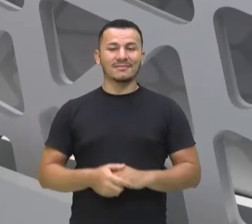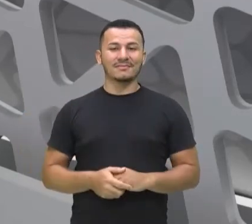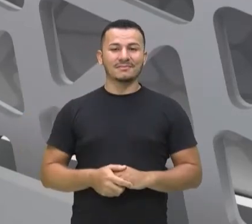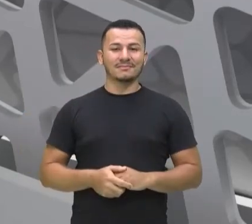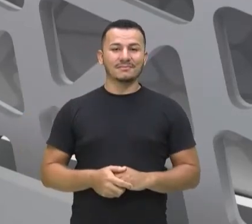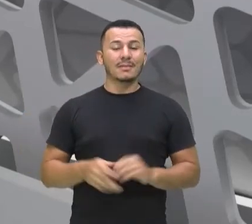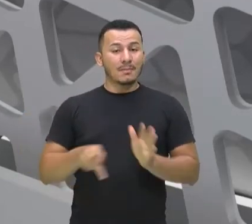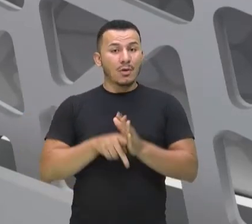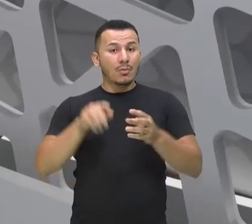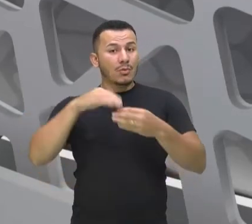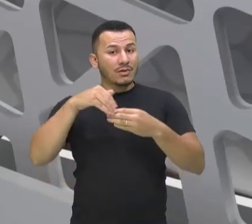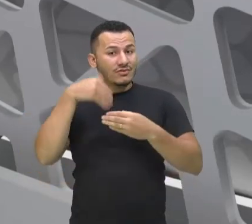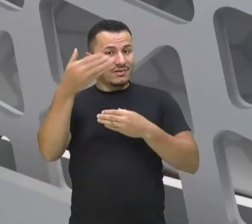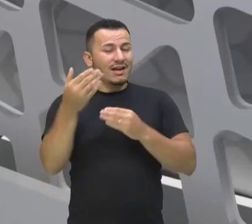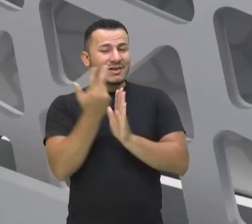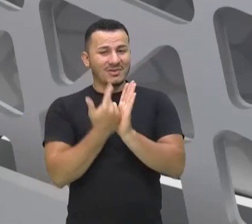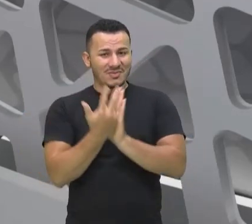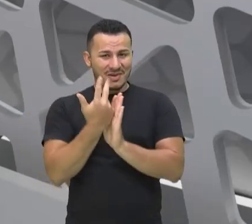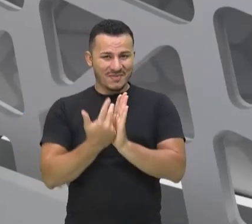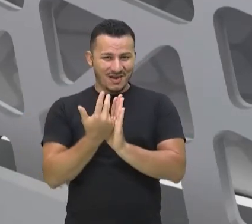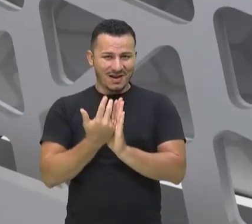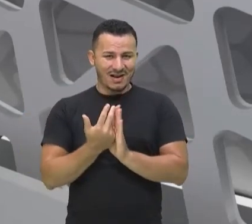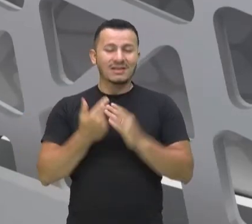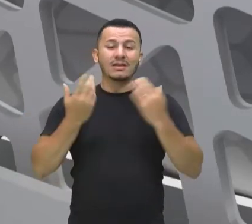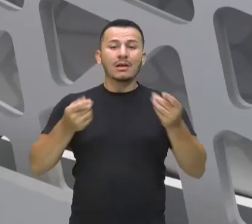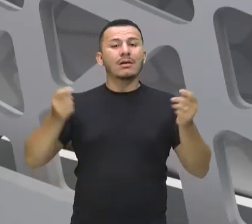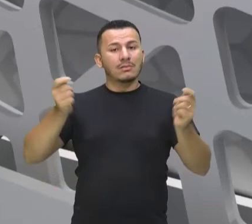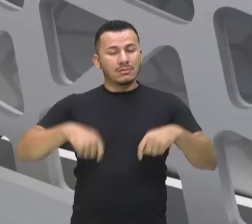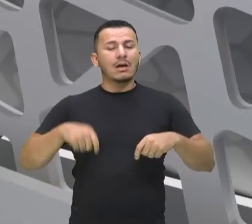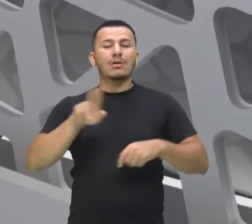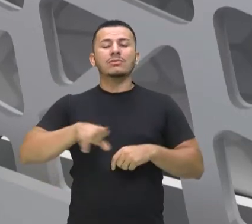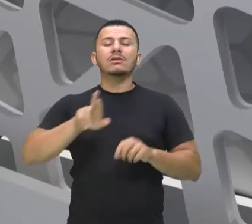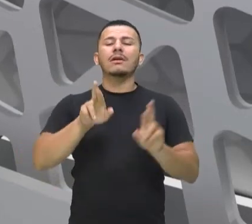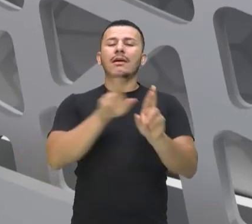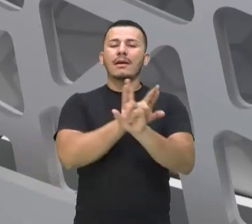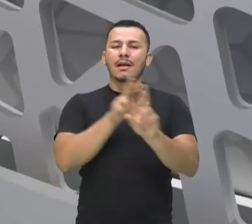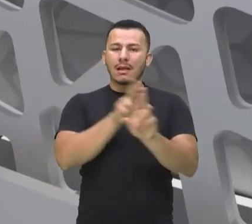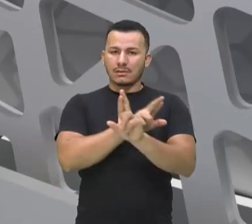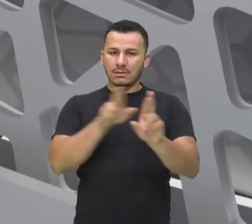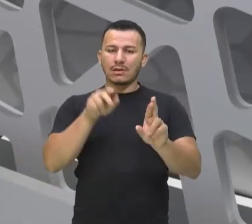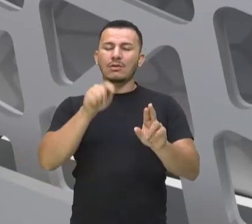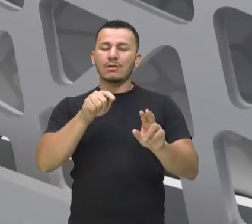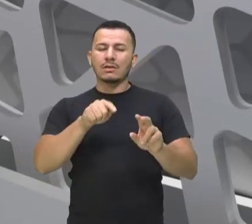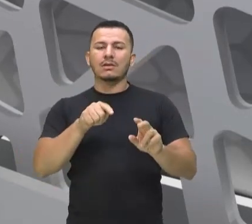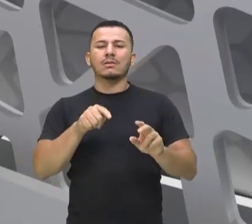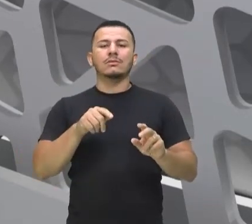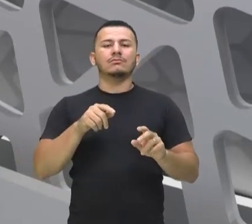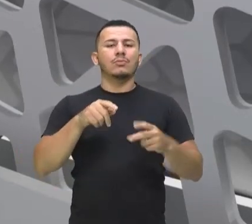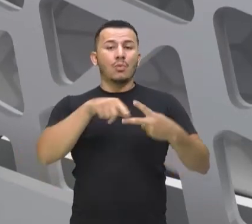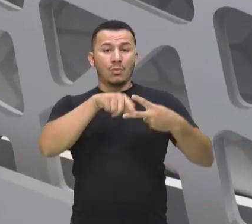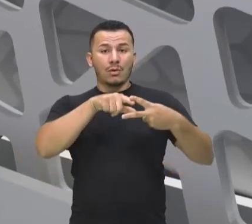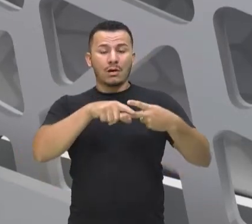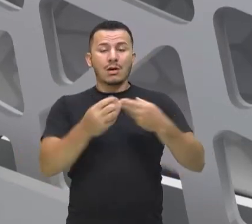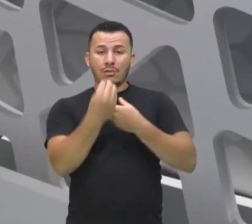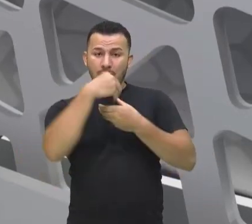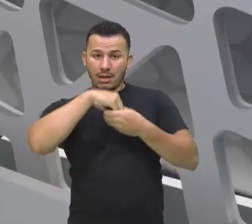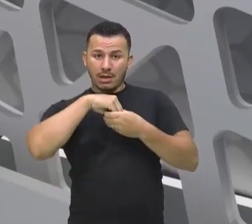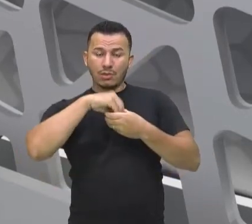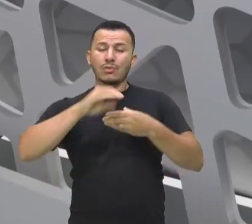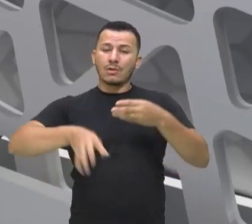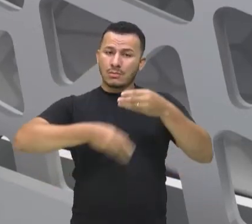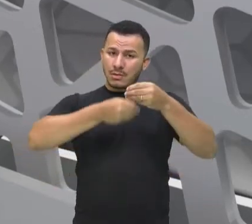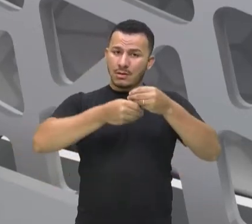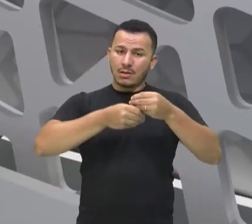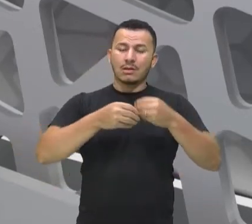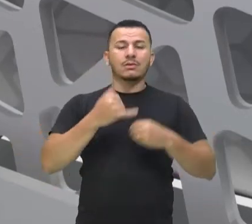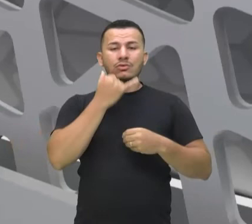externo de um polígono, tá legal? Podemos calcular usando a relação de onde o ângulo interno é suplementar, o